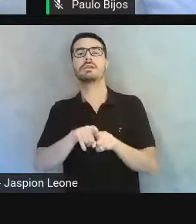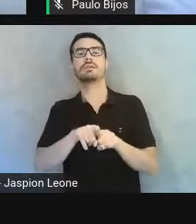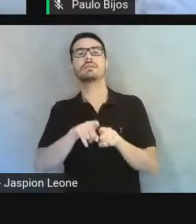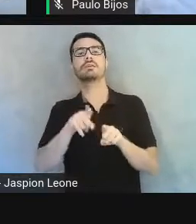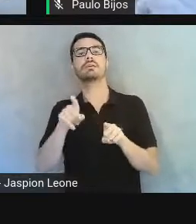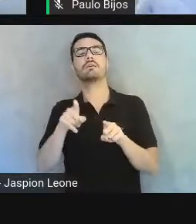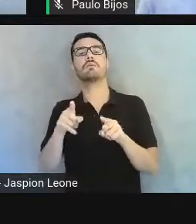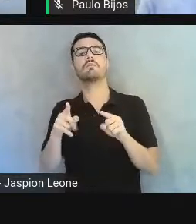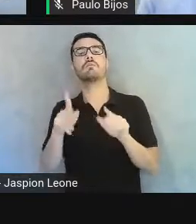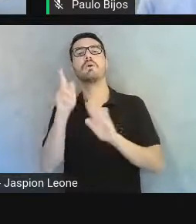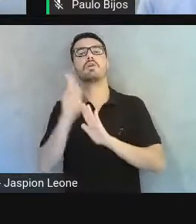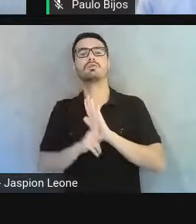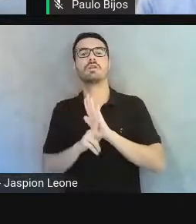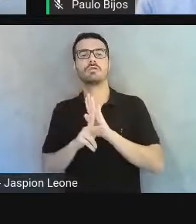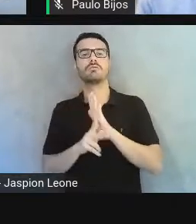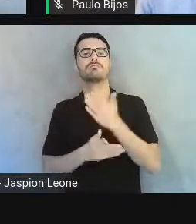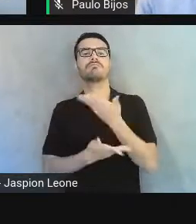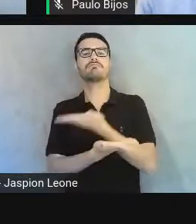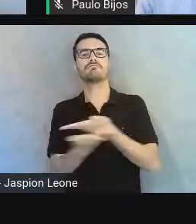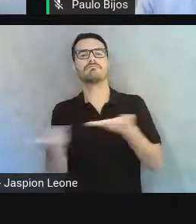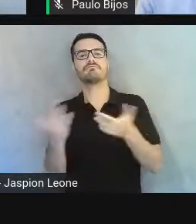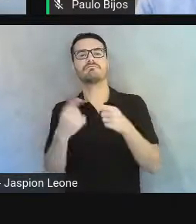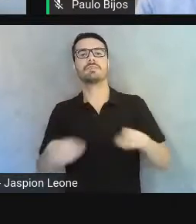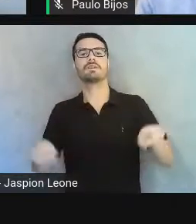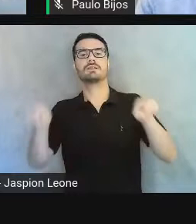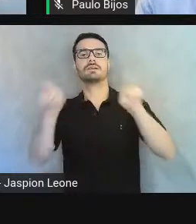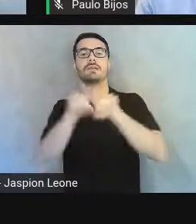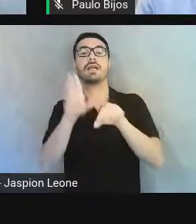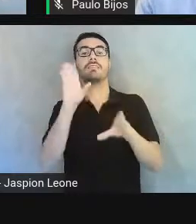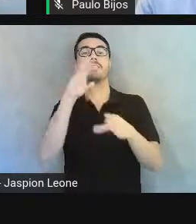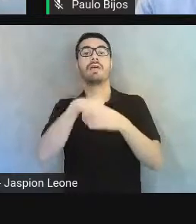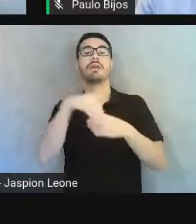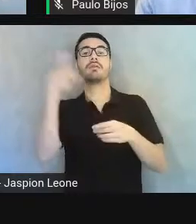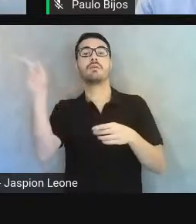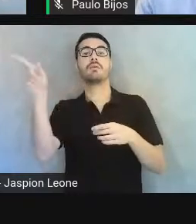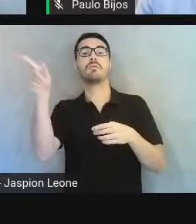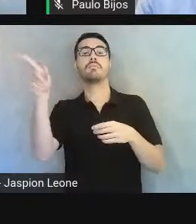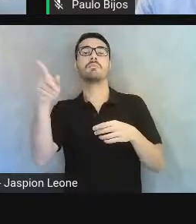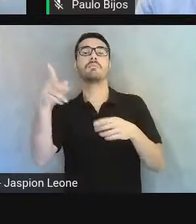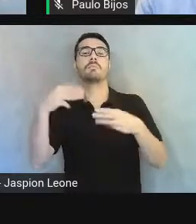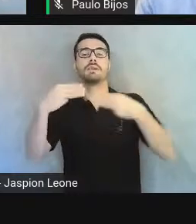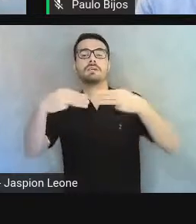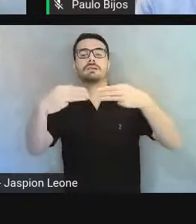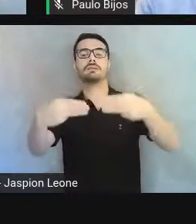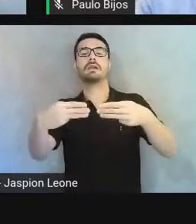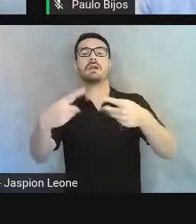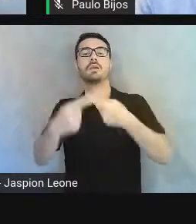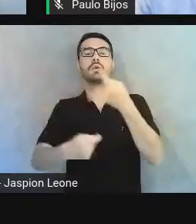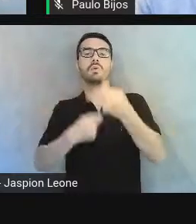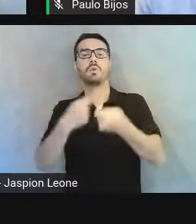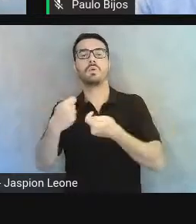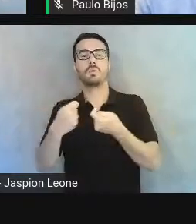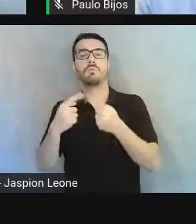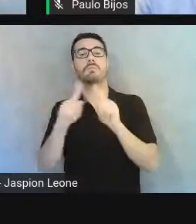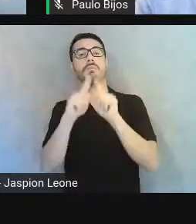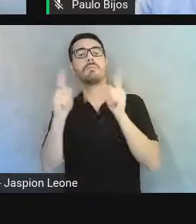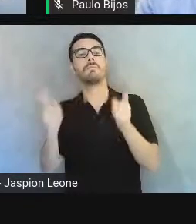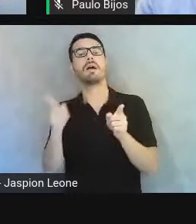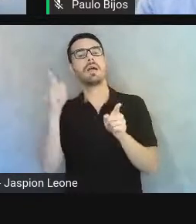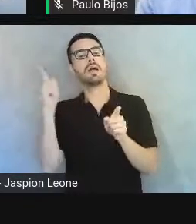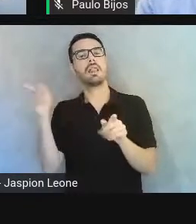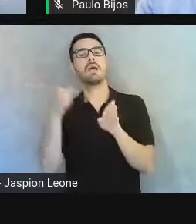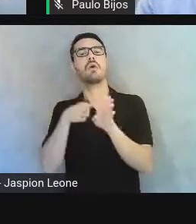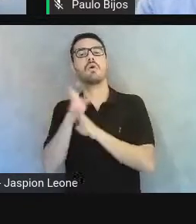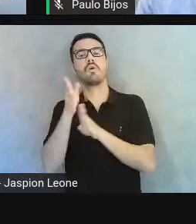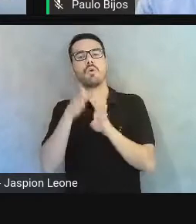parcerias de investimentos no Ministério da Economia, esse título enorme, mas ela é consultora